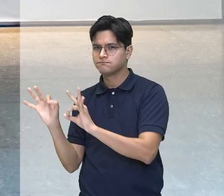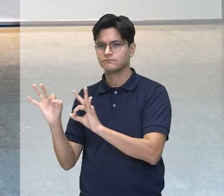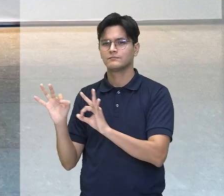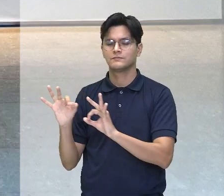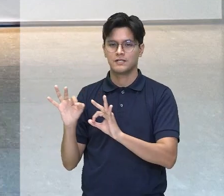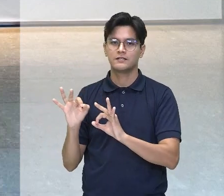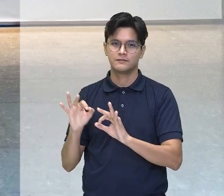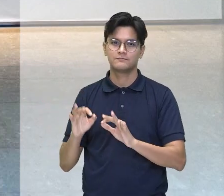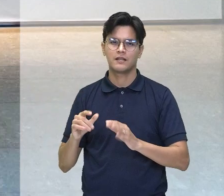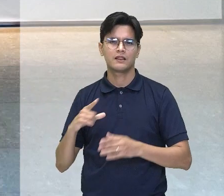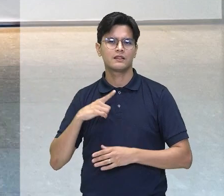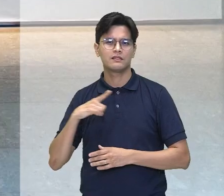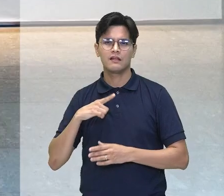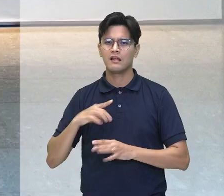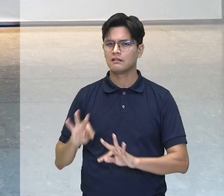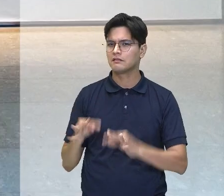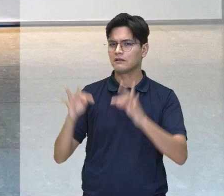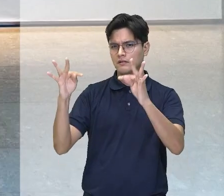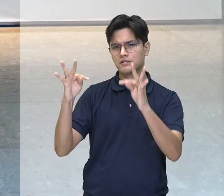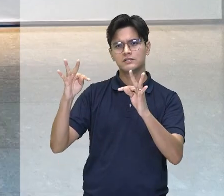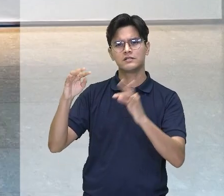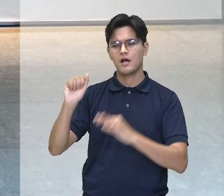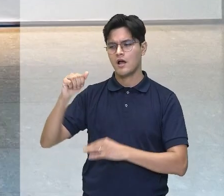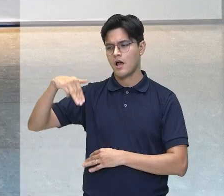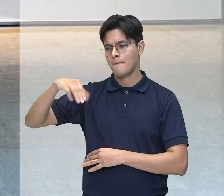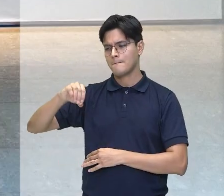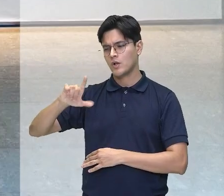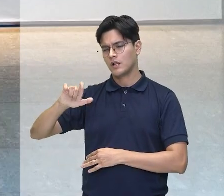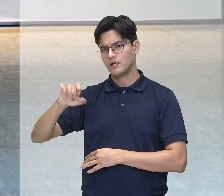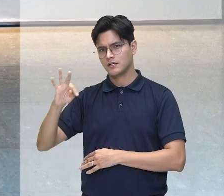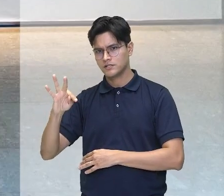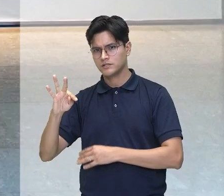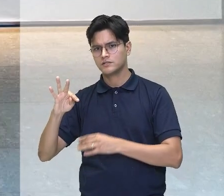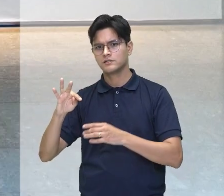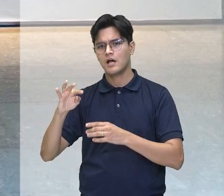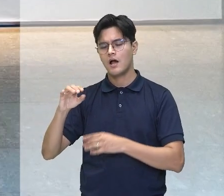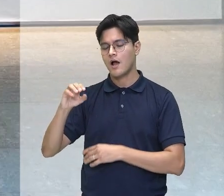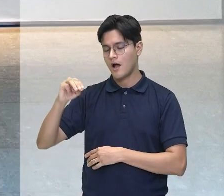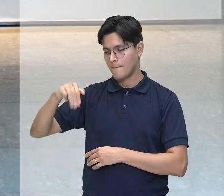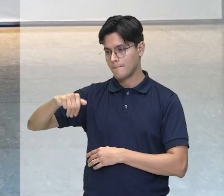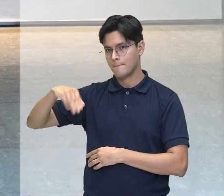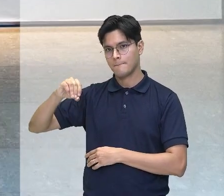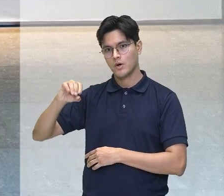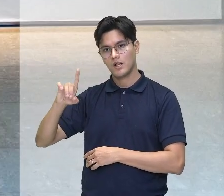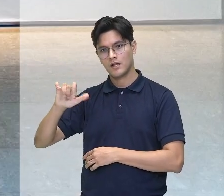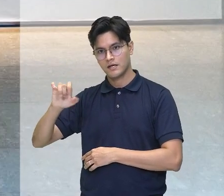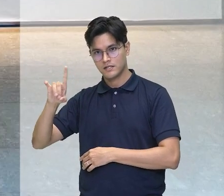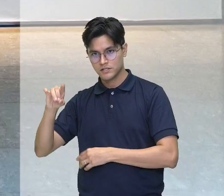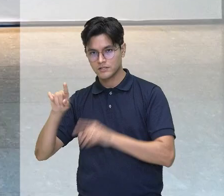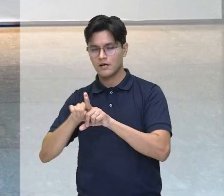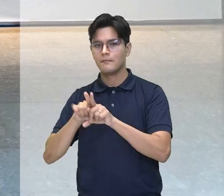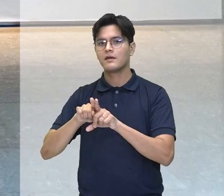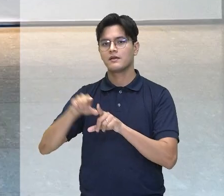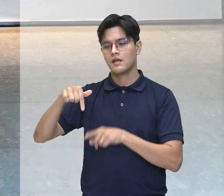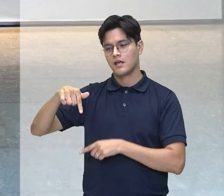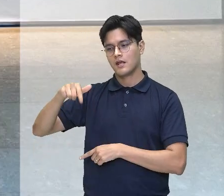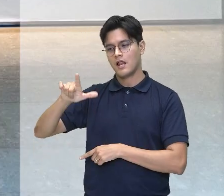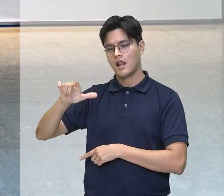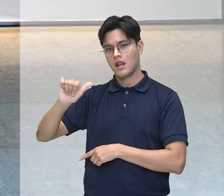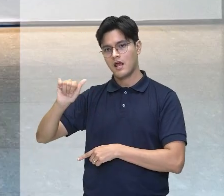a QLED, para cores vibrantes e de maior contraste. Já as mais antigas, né, elas eram